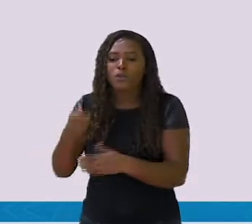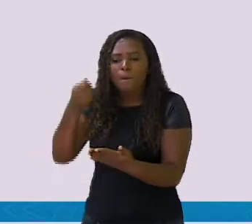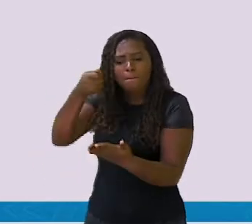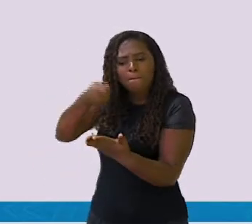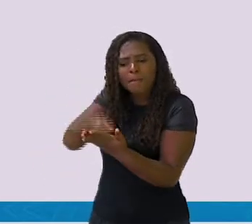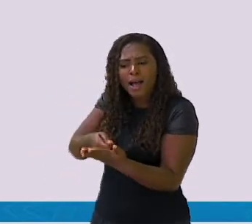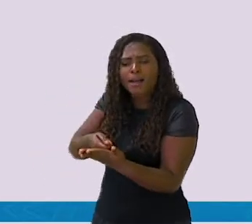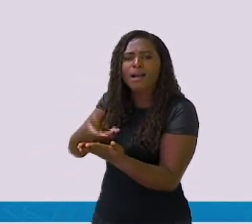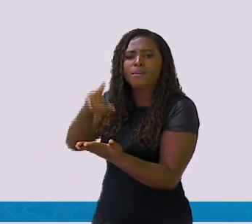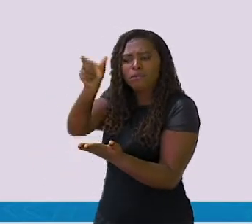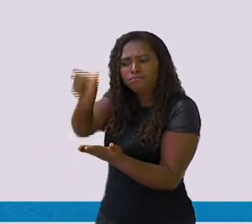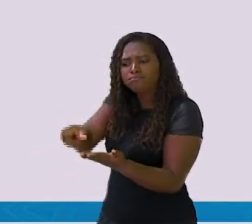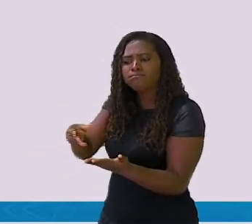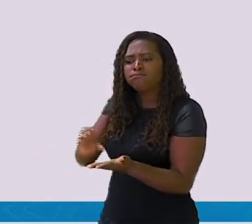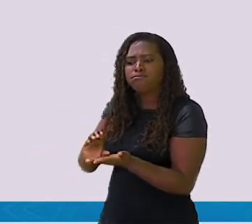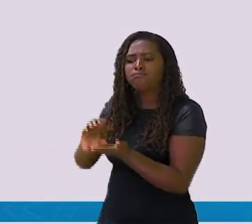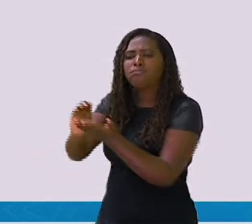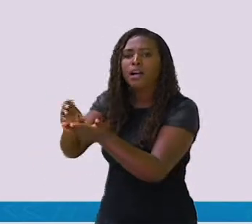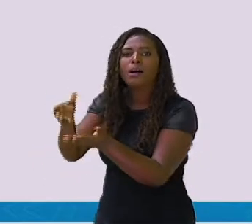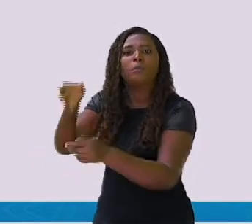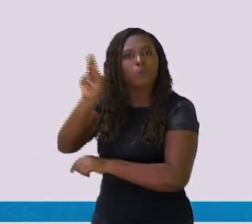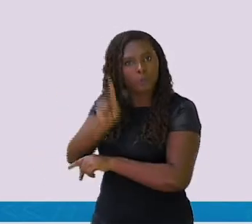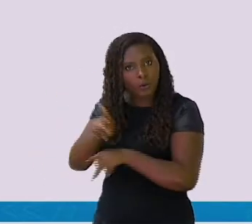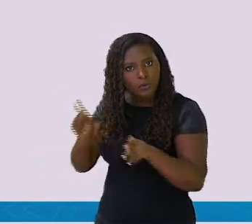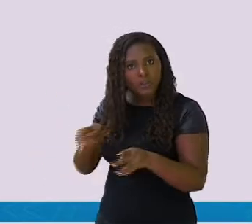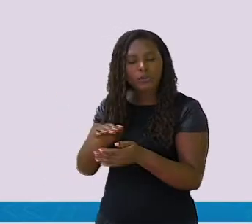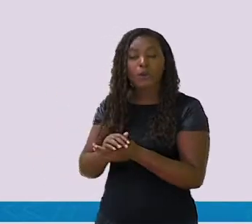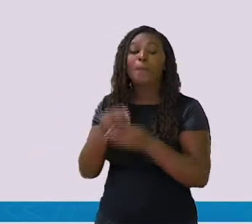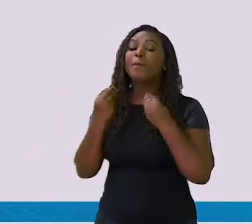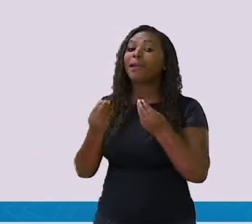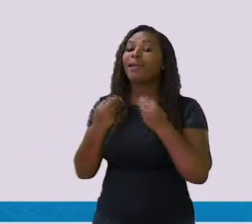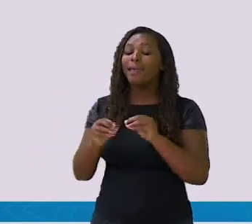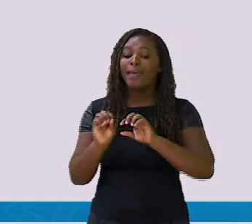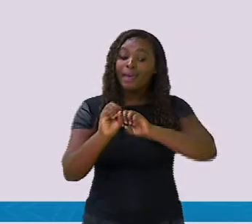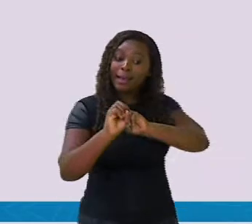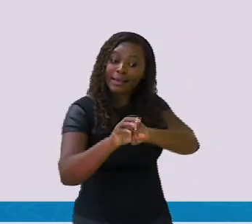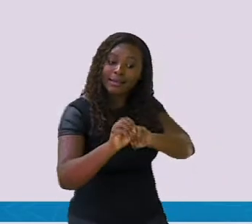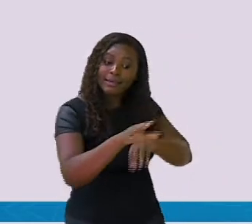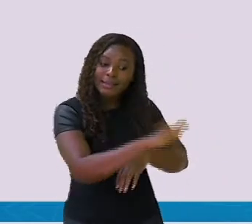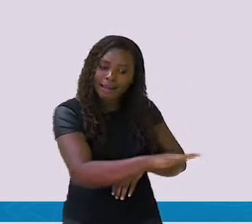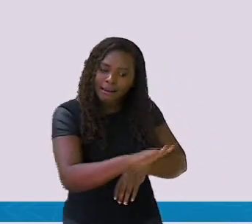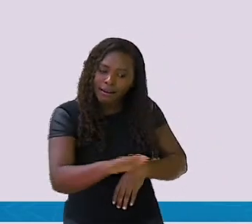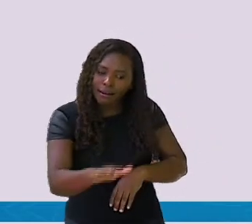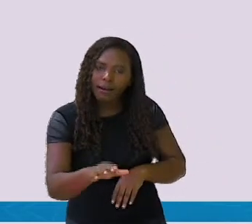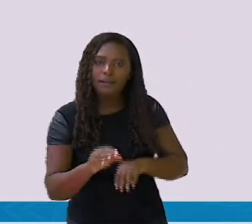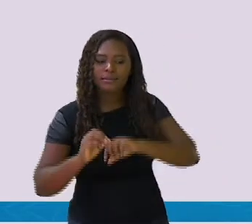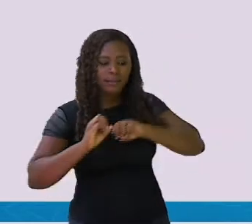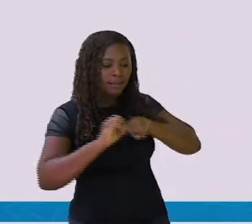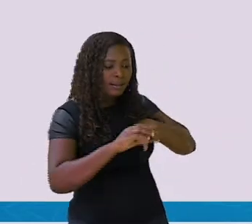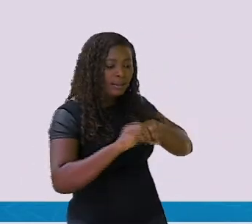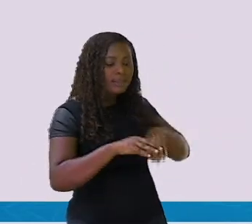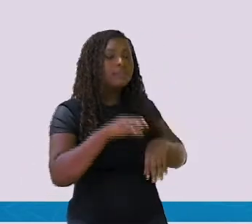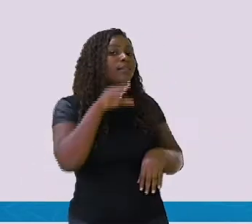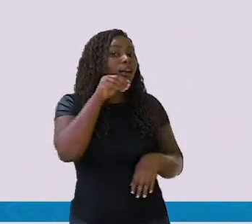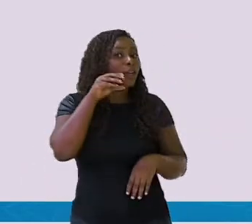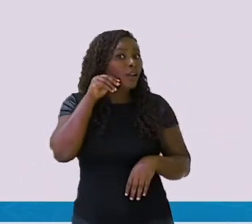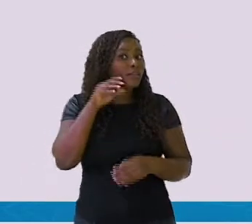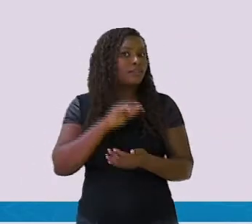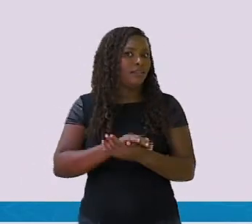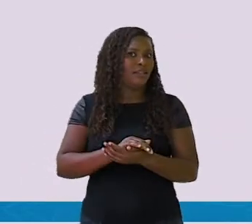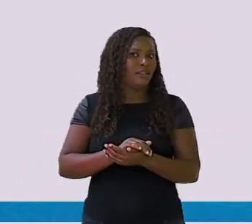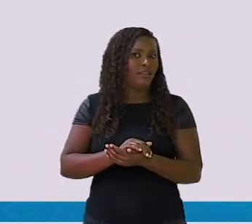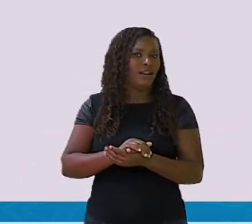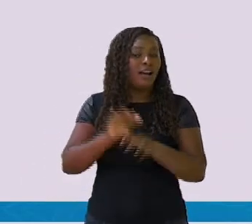as crianças, para ensinar os adolescentes, então eles conseguiriam um resultado melhor com os filhos. Esses professores,